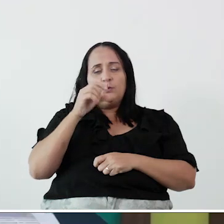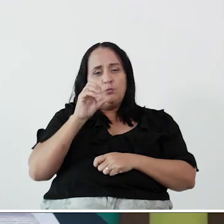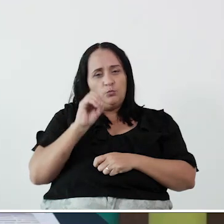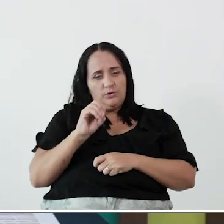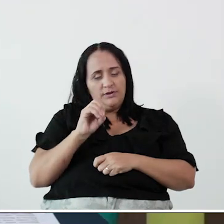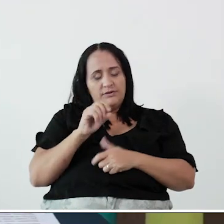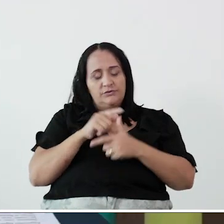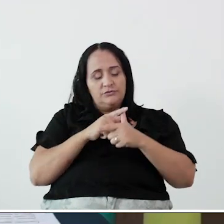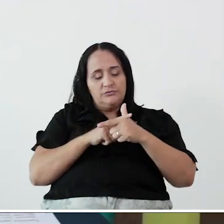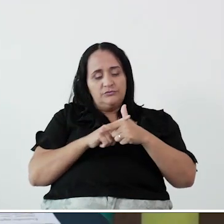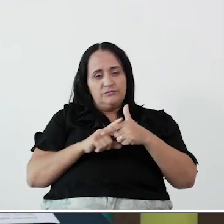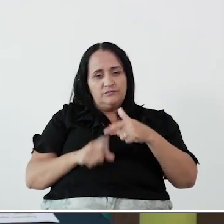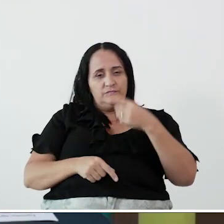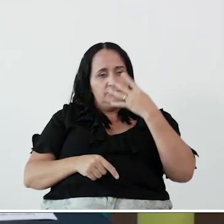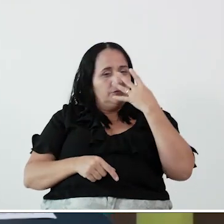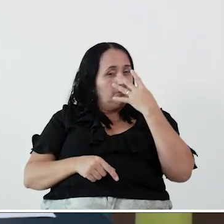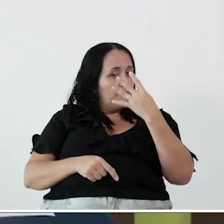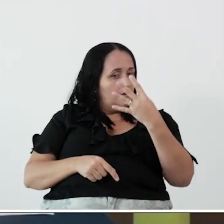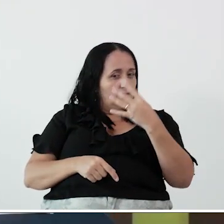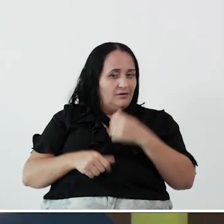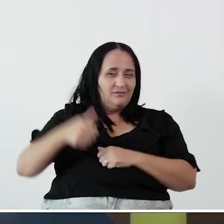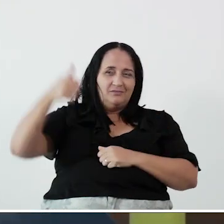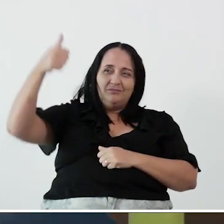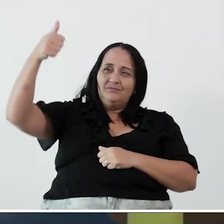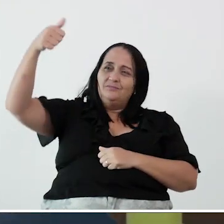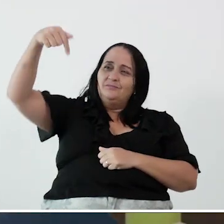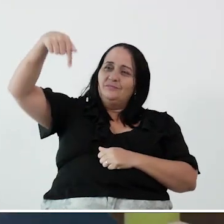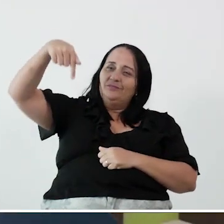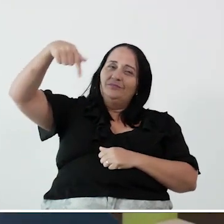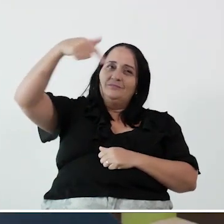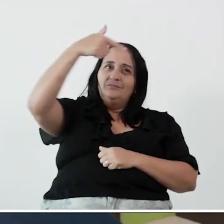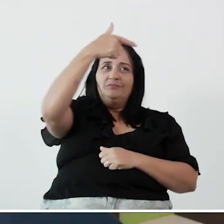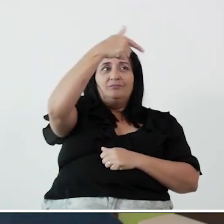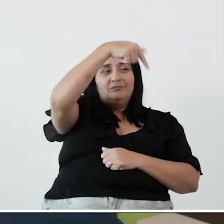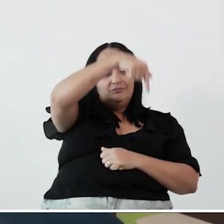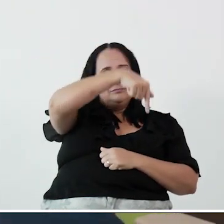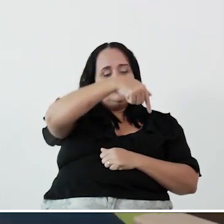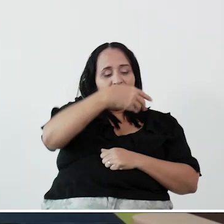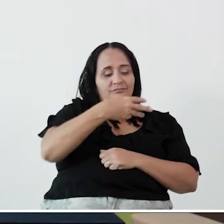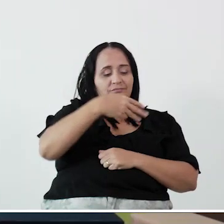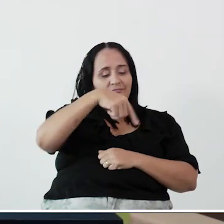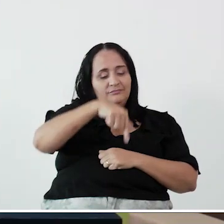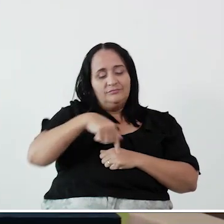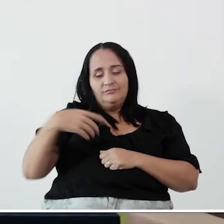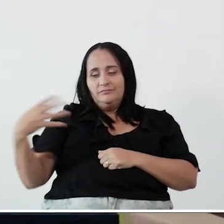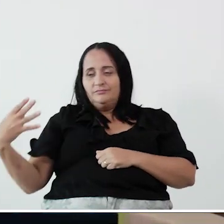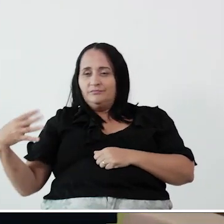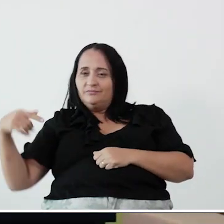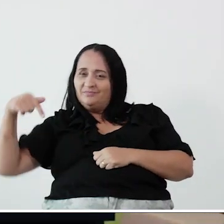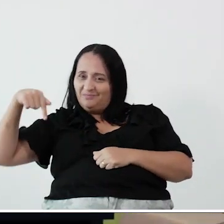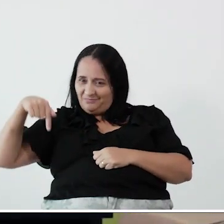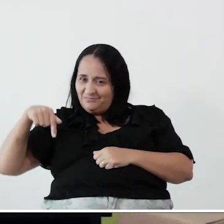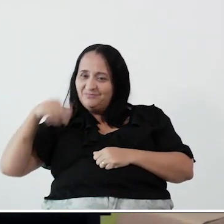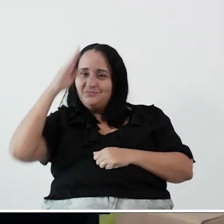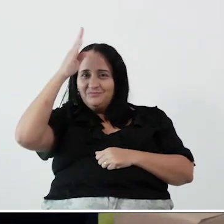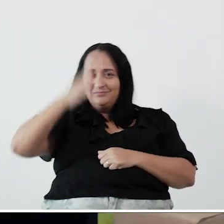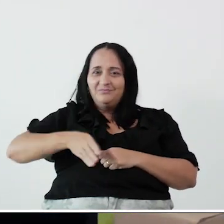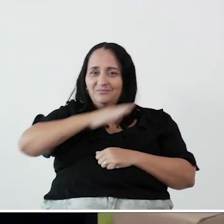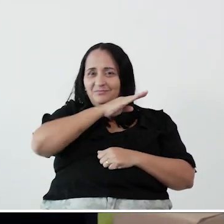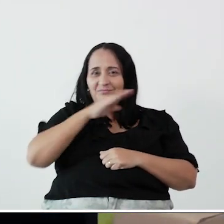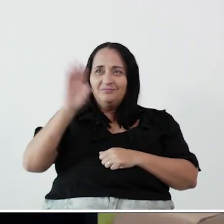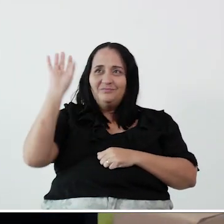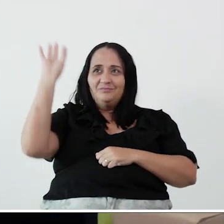dividido em 4 quadrantes. O primeiro quadrante, segundo quadrante, terceiro quadrante e quarto quadrante. No